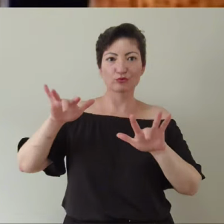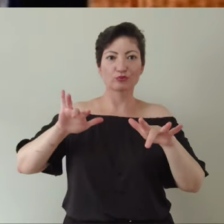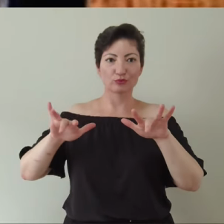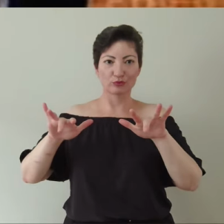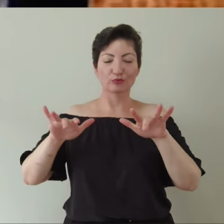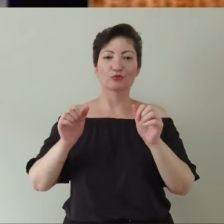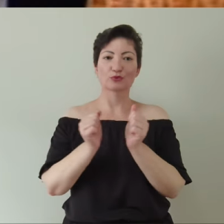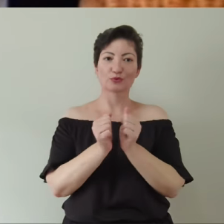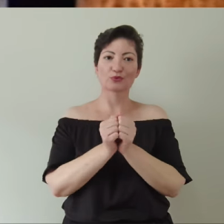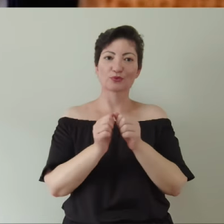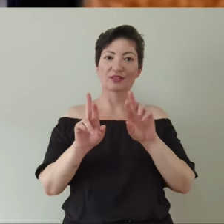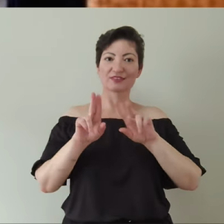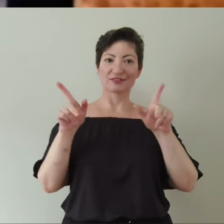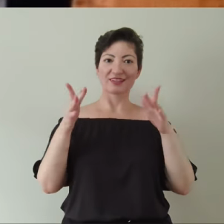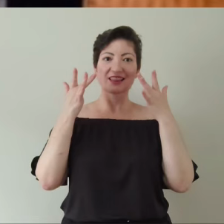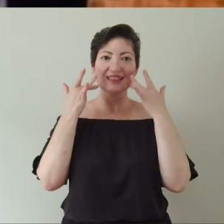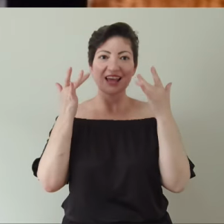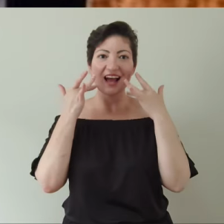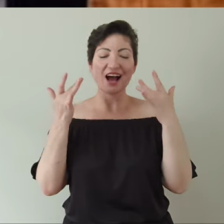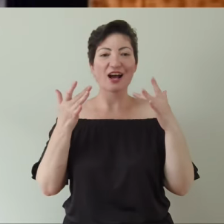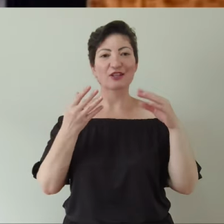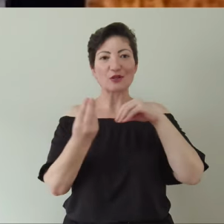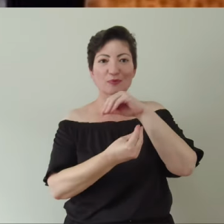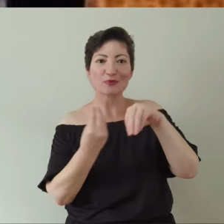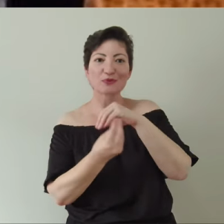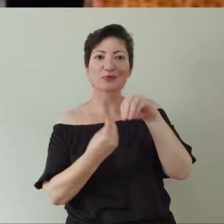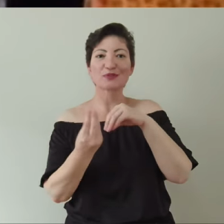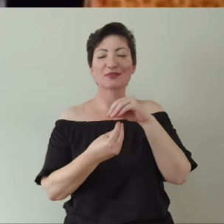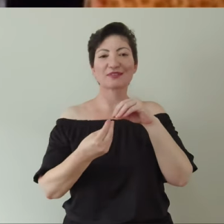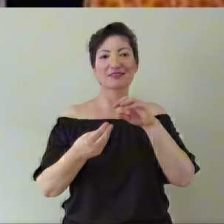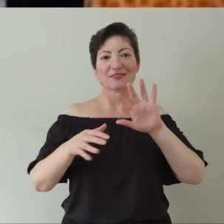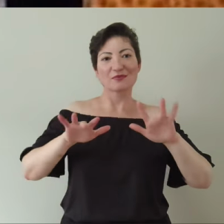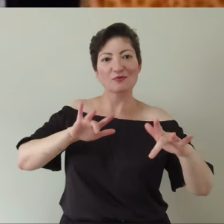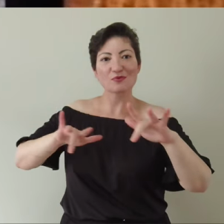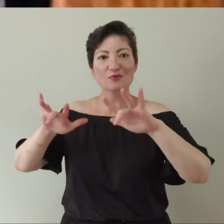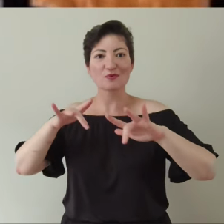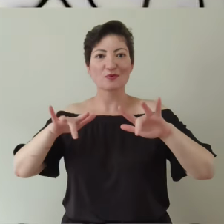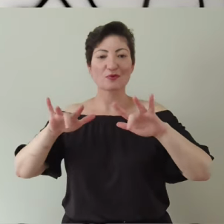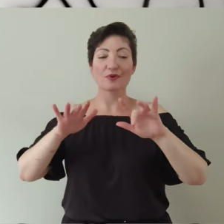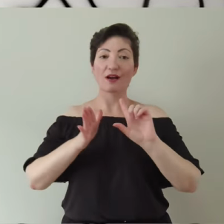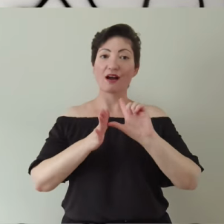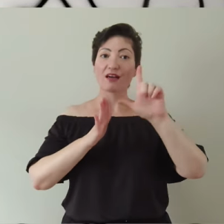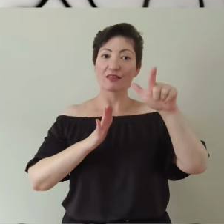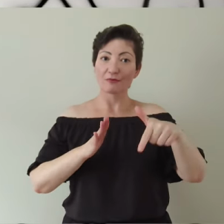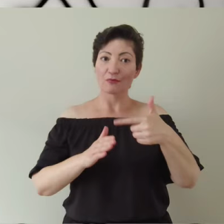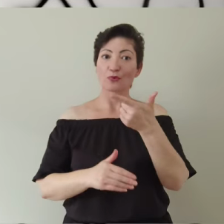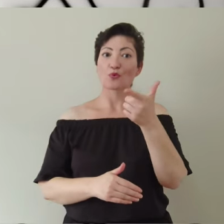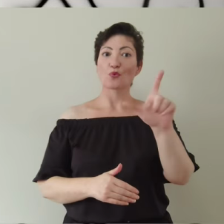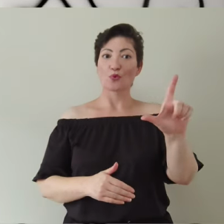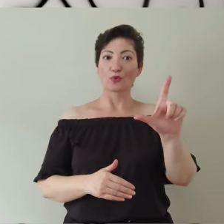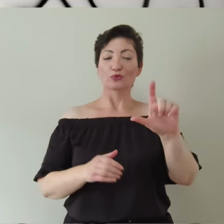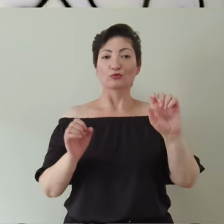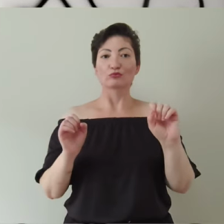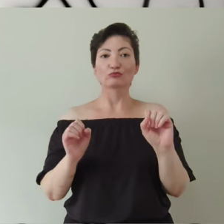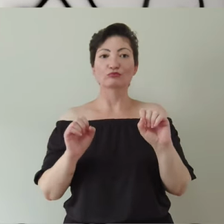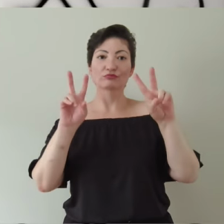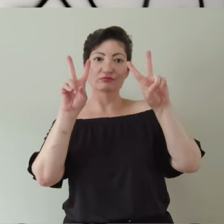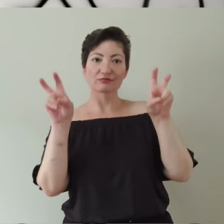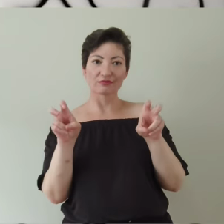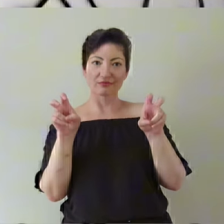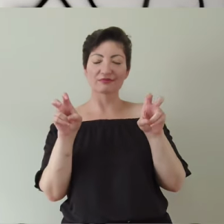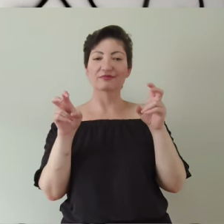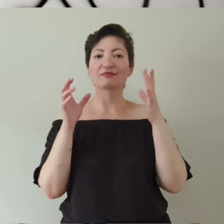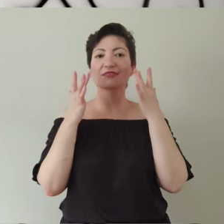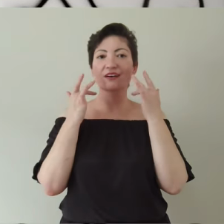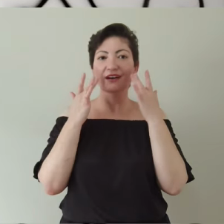né? Vamos fazer com teatro de animação. E aí veio a peça Uma Aventura no Mundo dos Livros, que trabalha o incentivo à leitura. Pensar que a